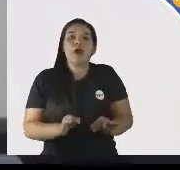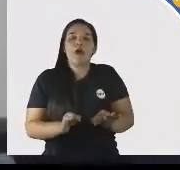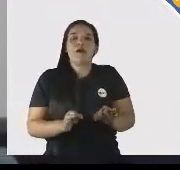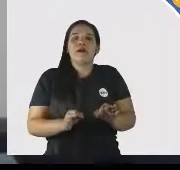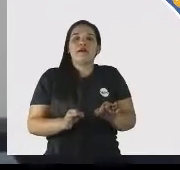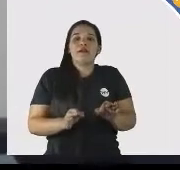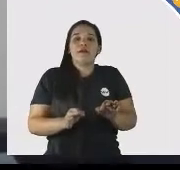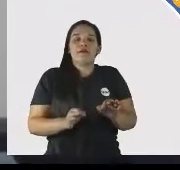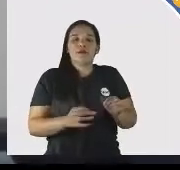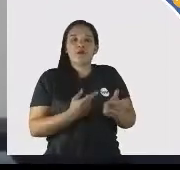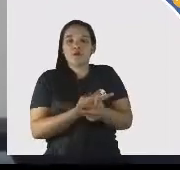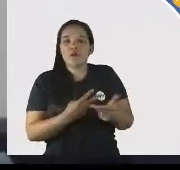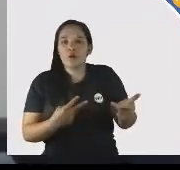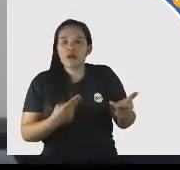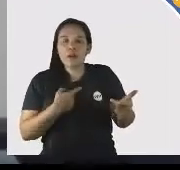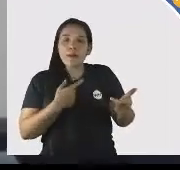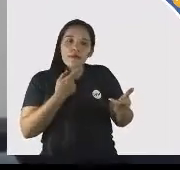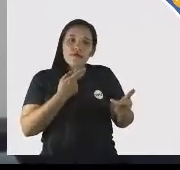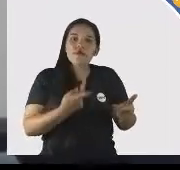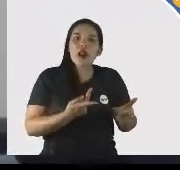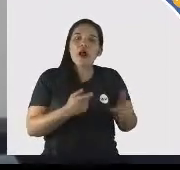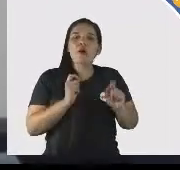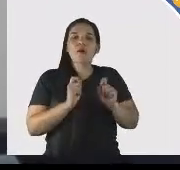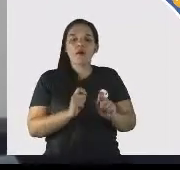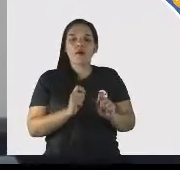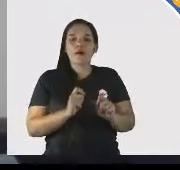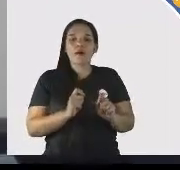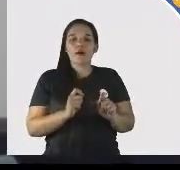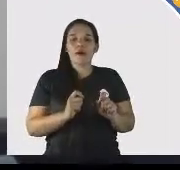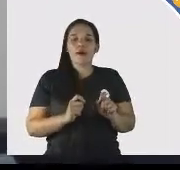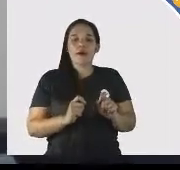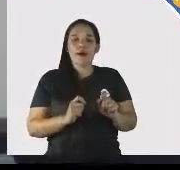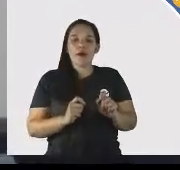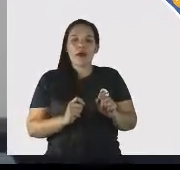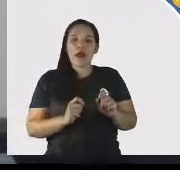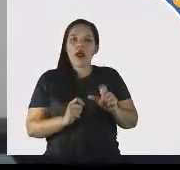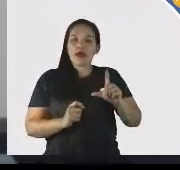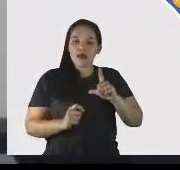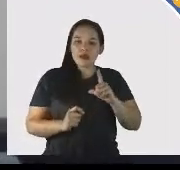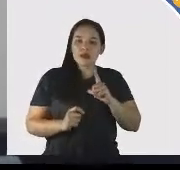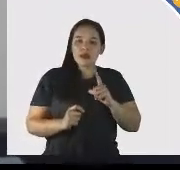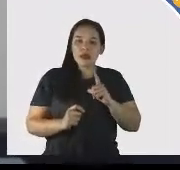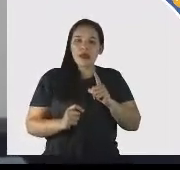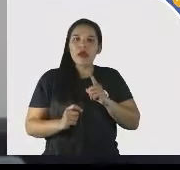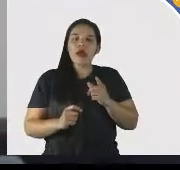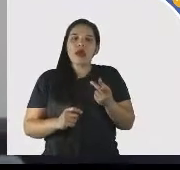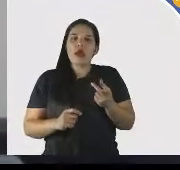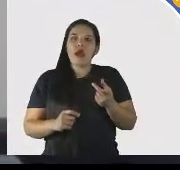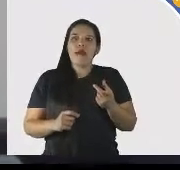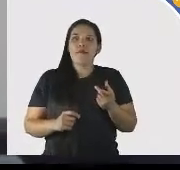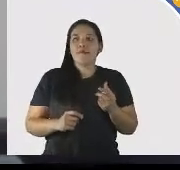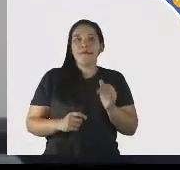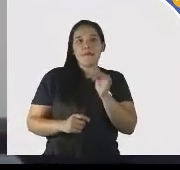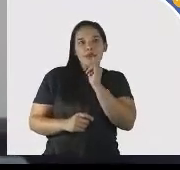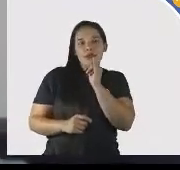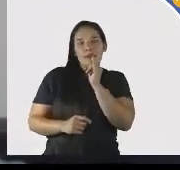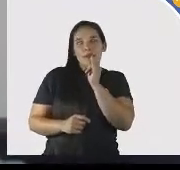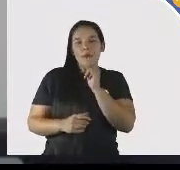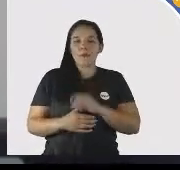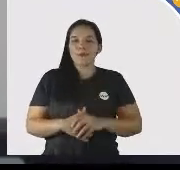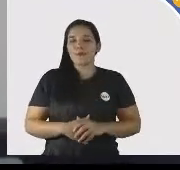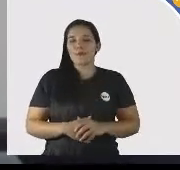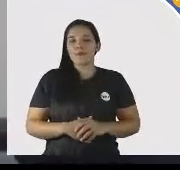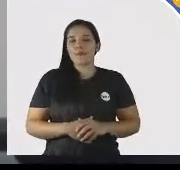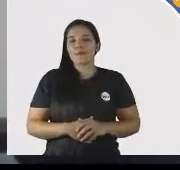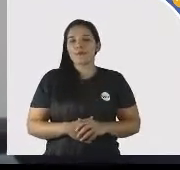muito em no início mas hoje eu posso te afirmar e a carteira de financiamento no Brasil é pensando um pouco até pelo